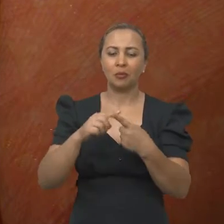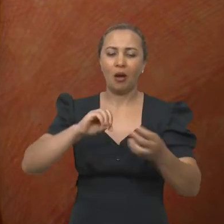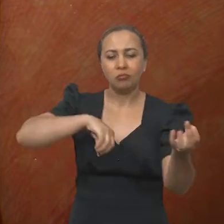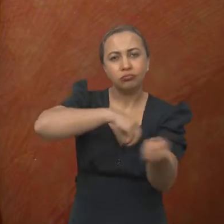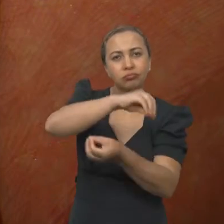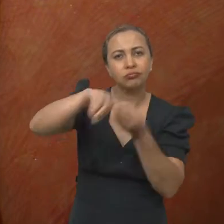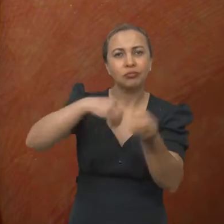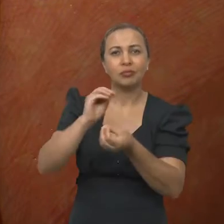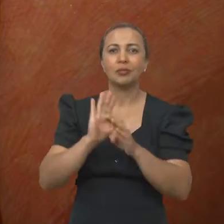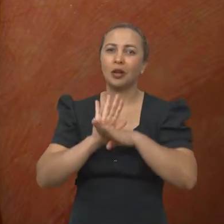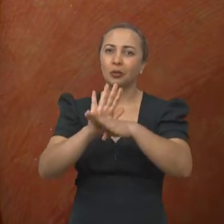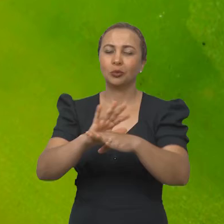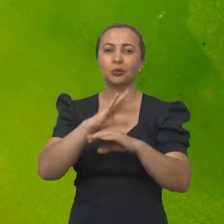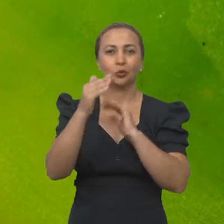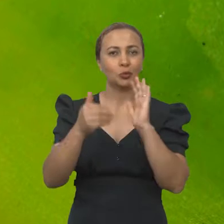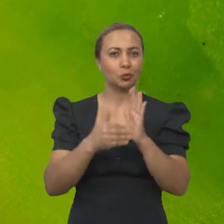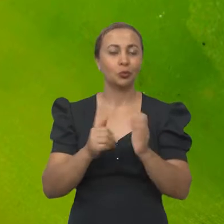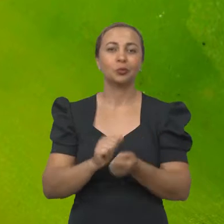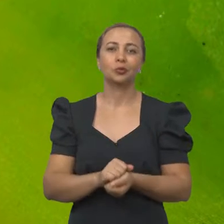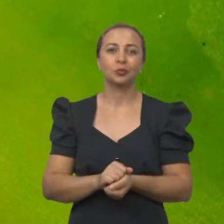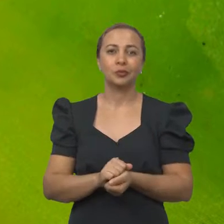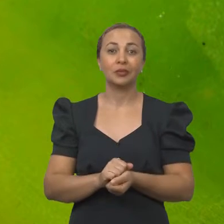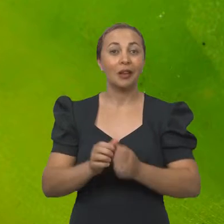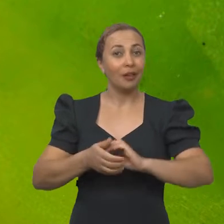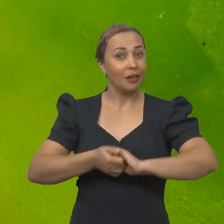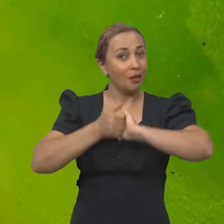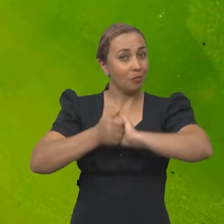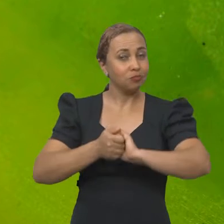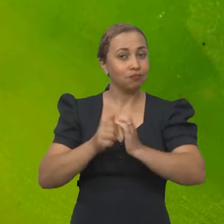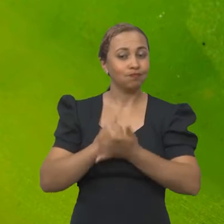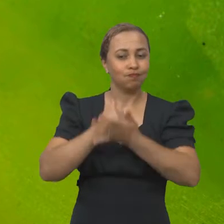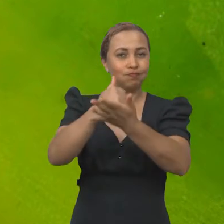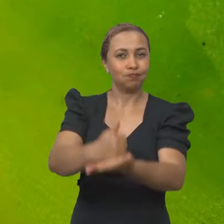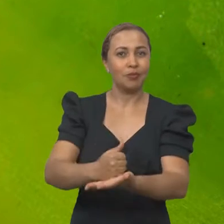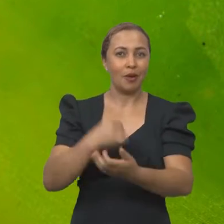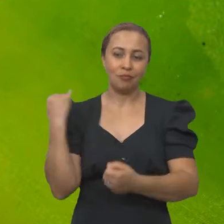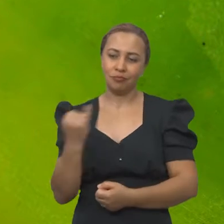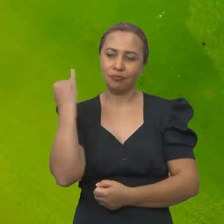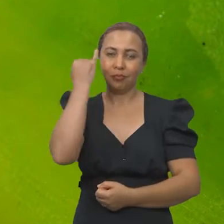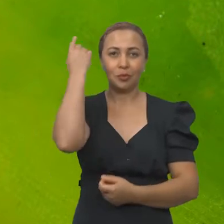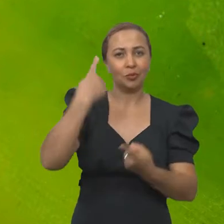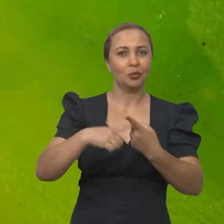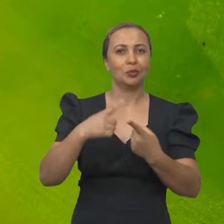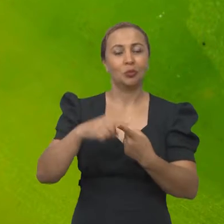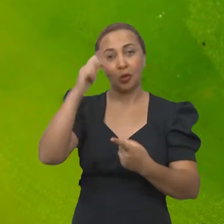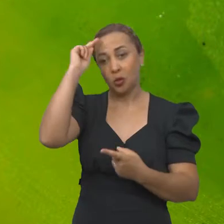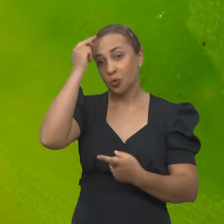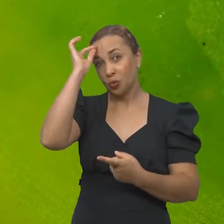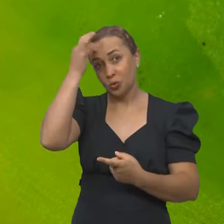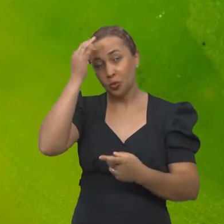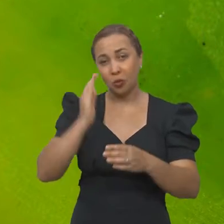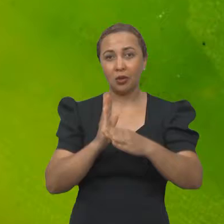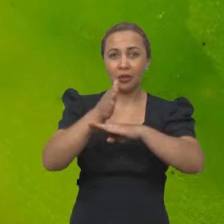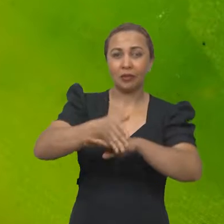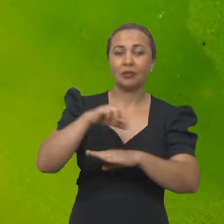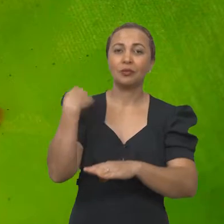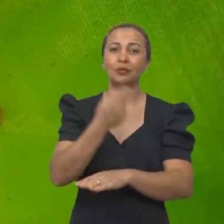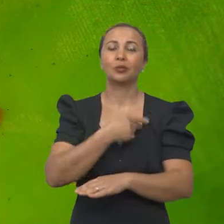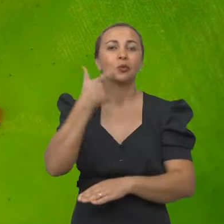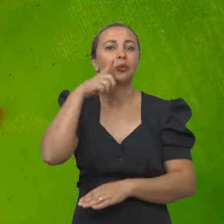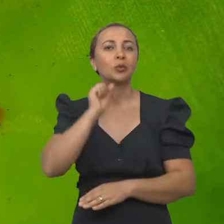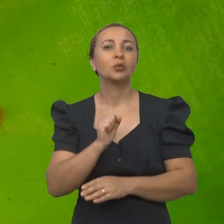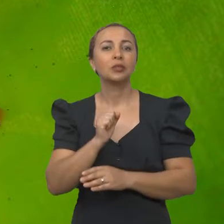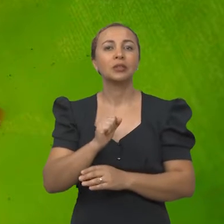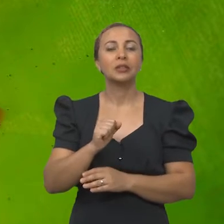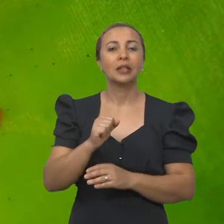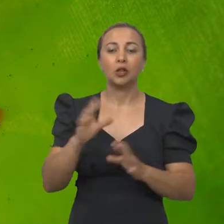ela envolveu aí essa colaboração. E essa colaboração, ela é essencial, justamente porque só através dela que a